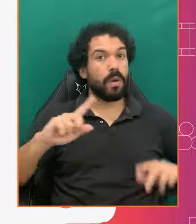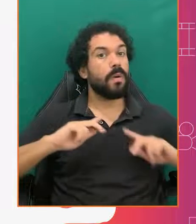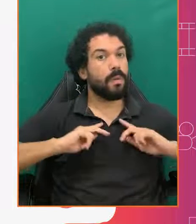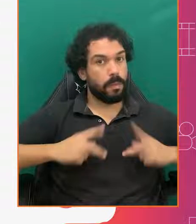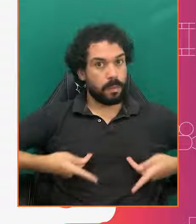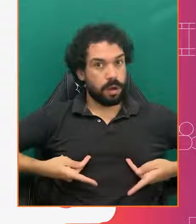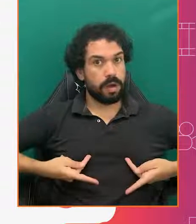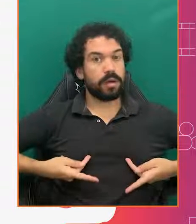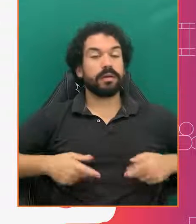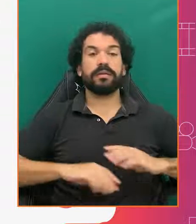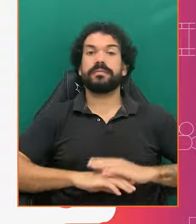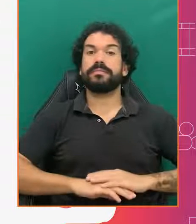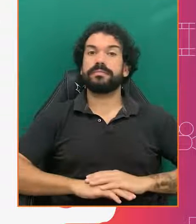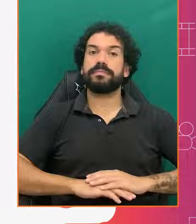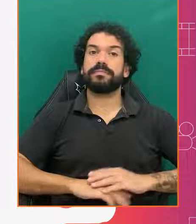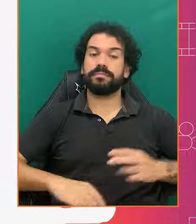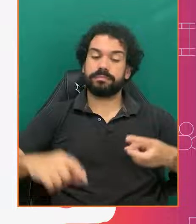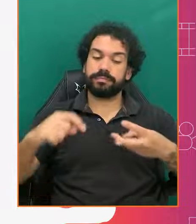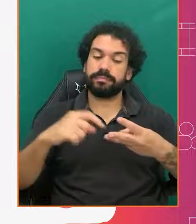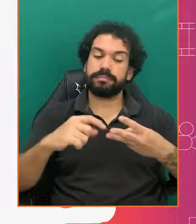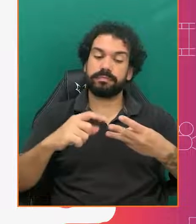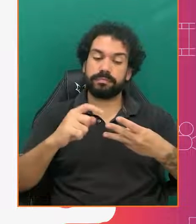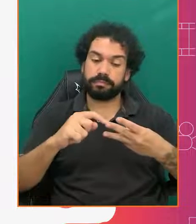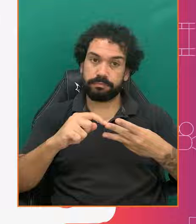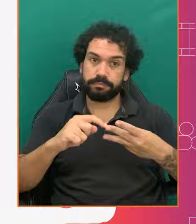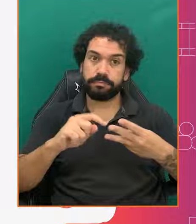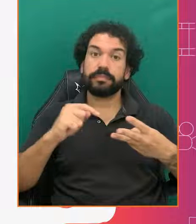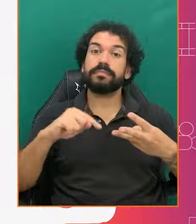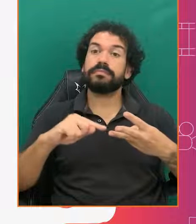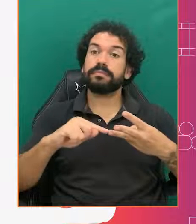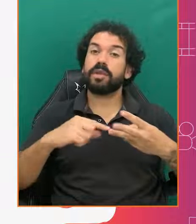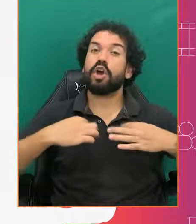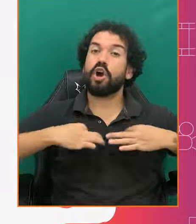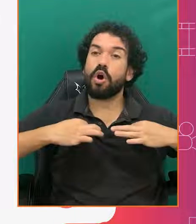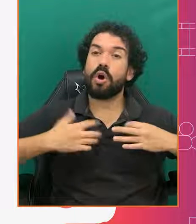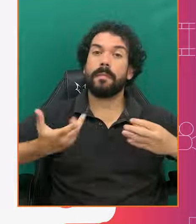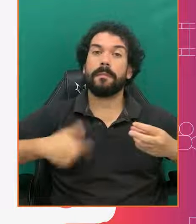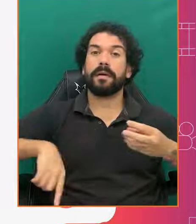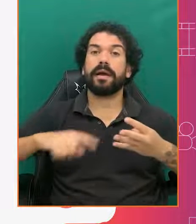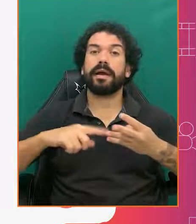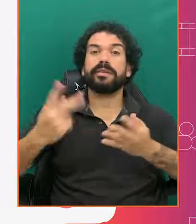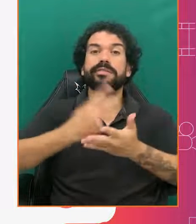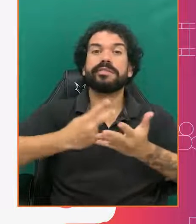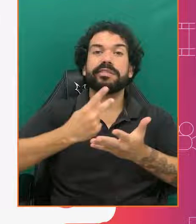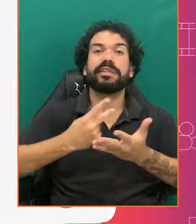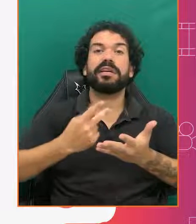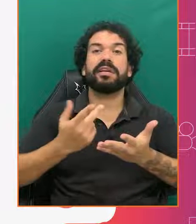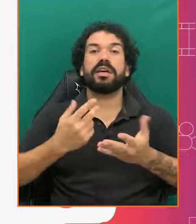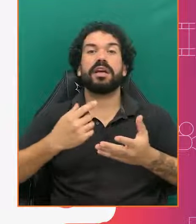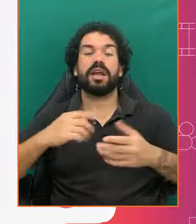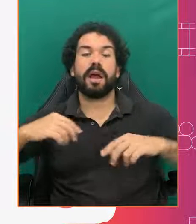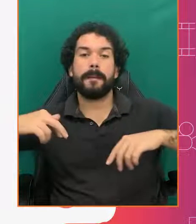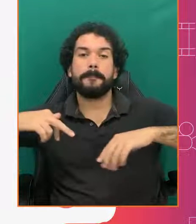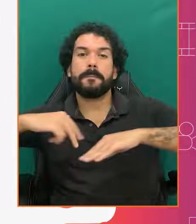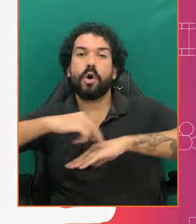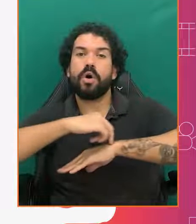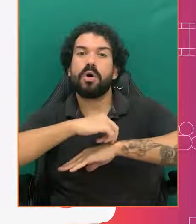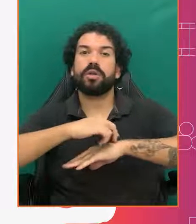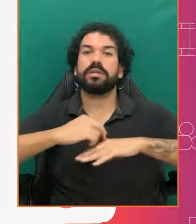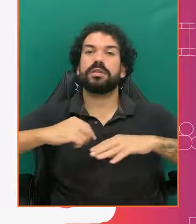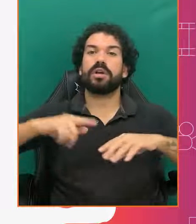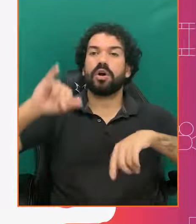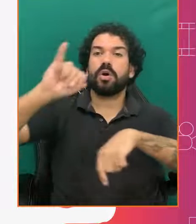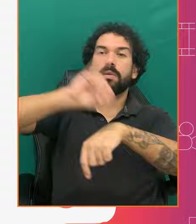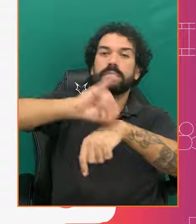humanos, pensar na vestimenta, o design de moda e até mesmo o design de